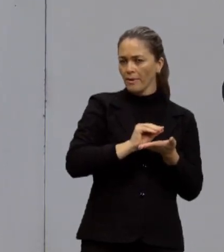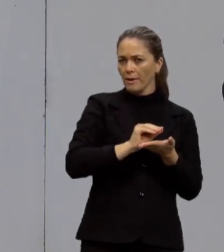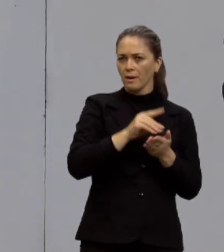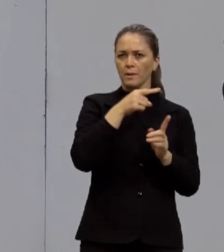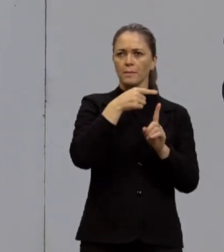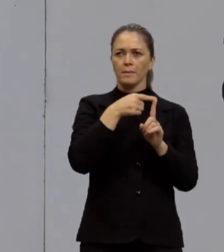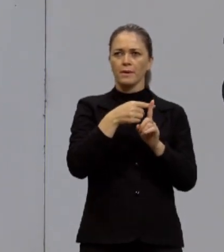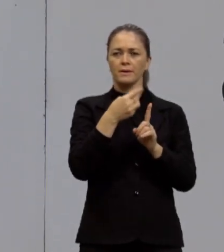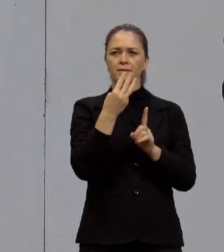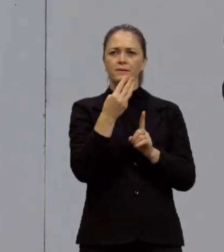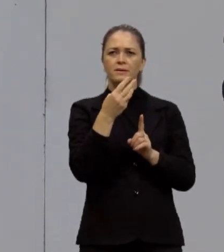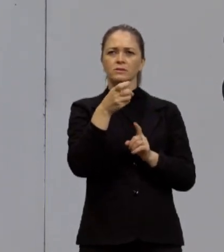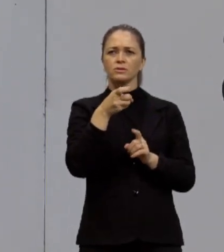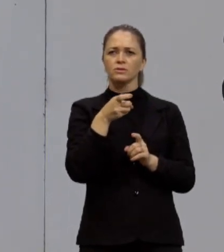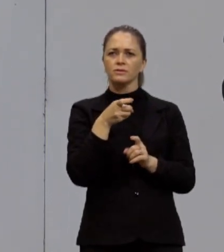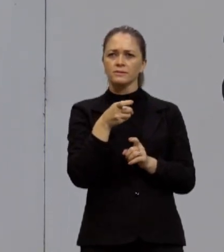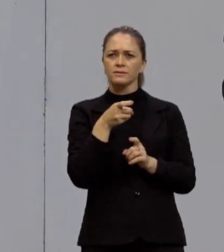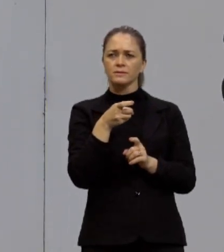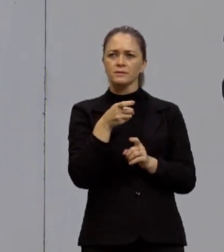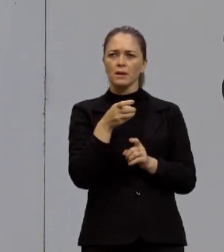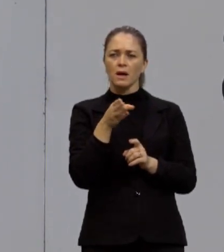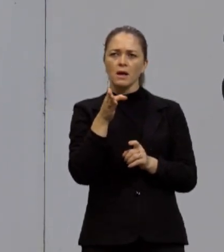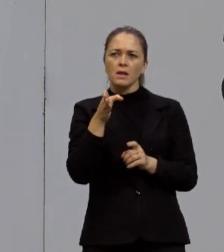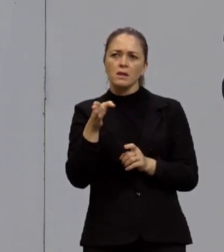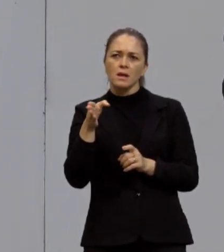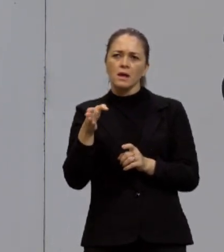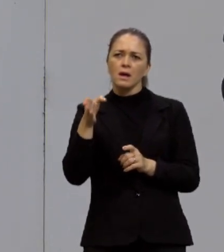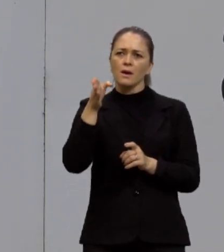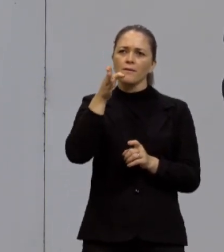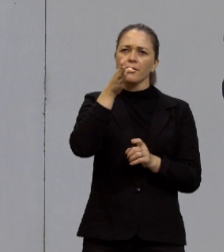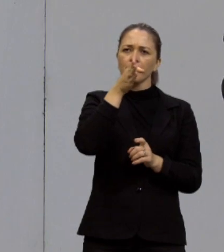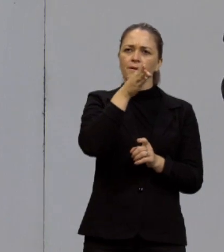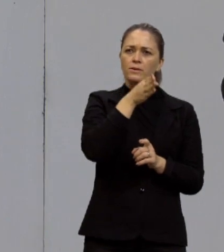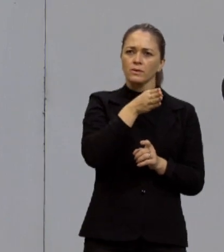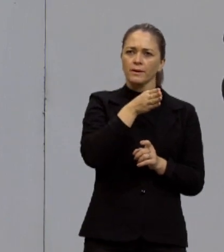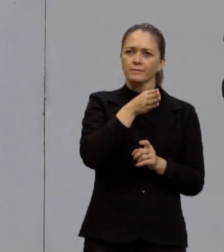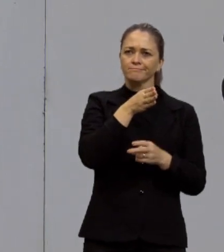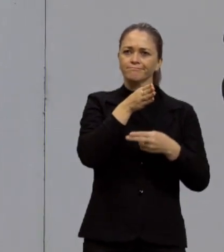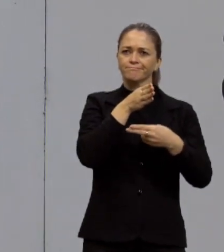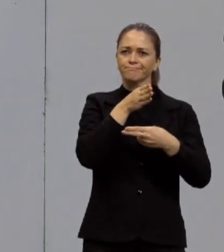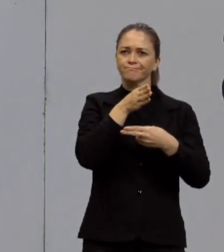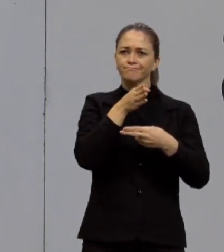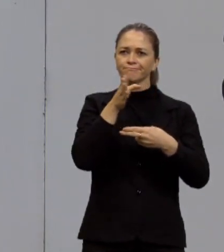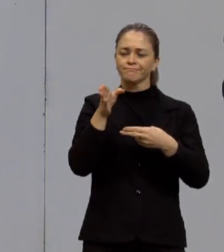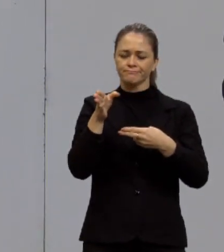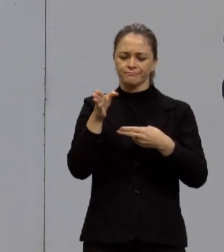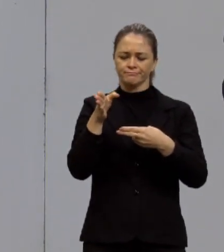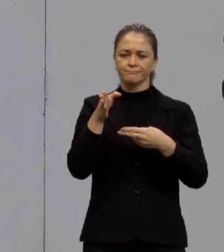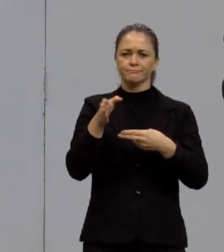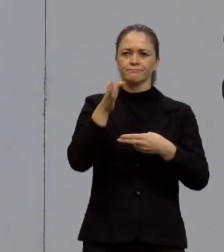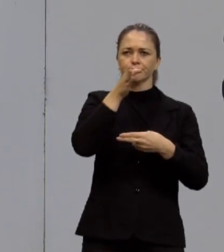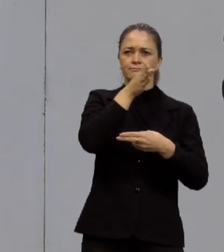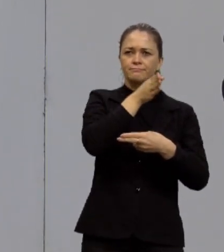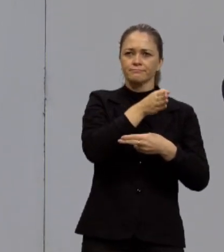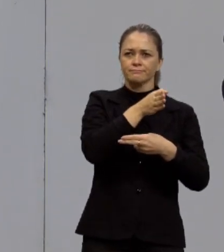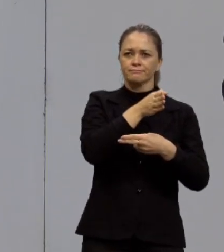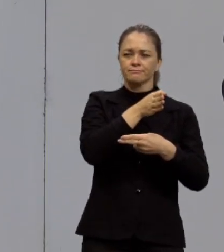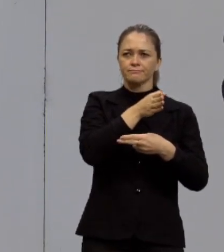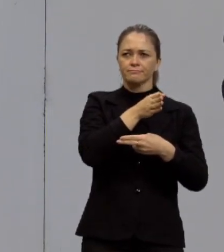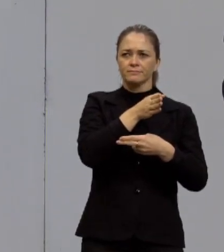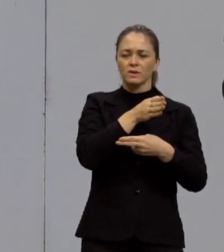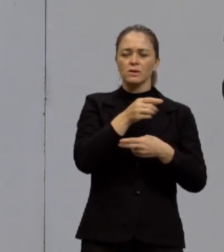3x que está do outro lado do sinal da igualdade, para ele sair daqui, eu tenho que